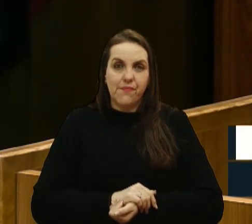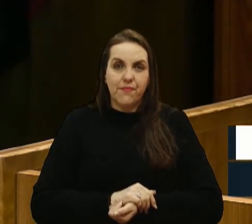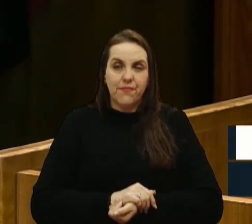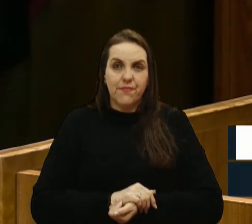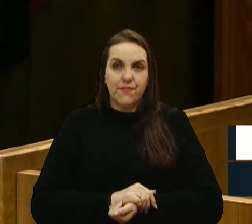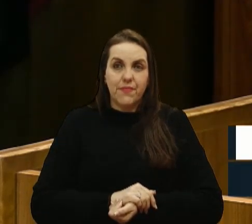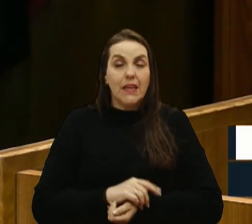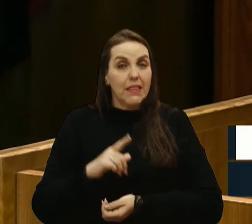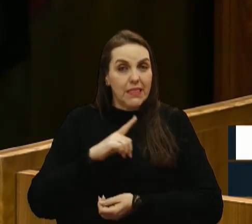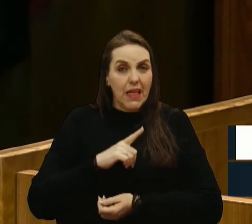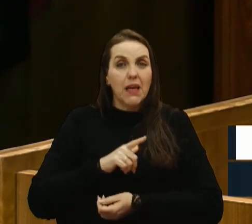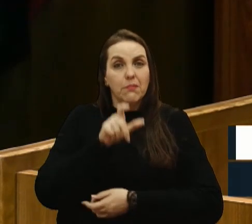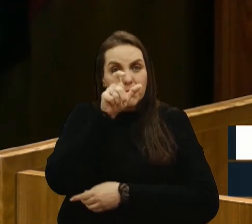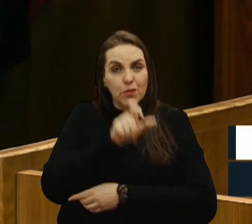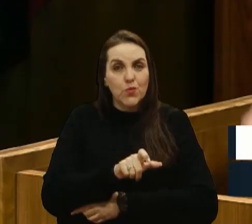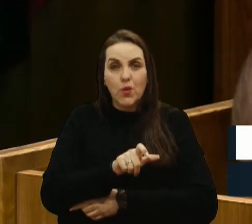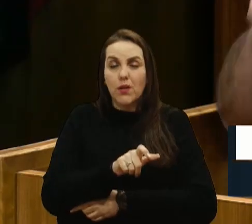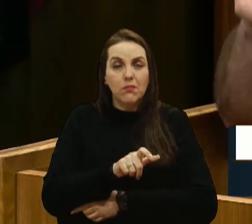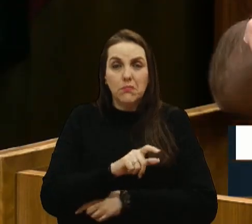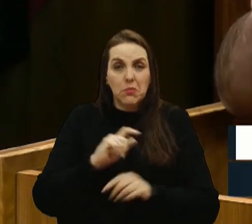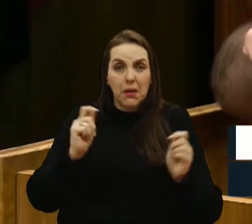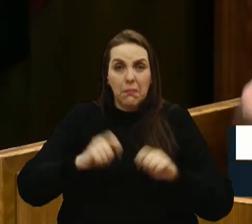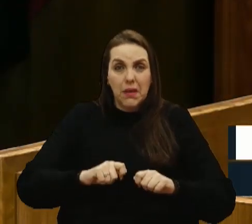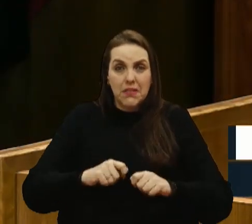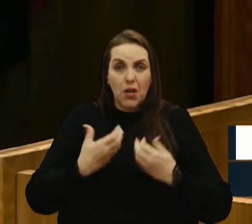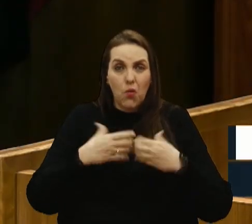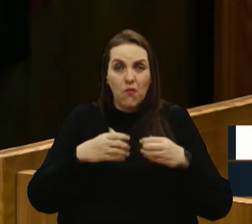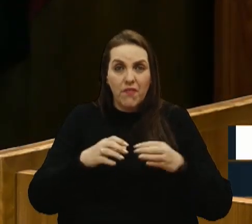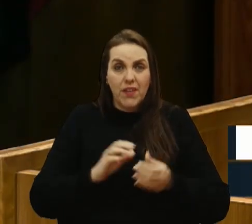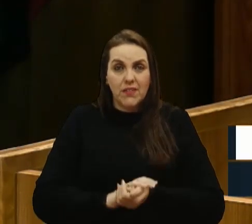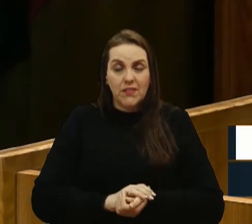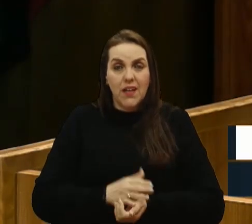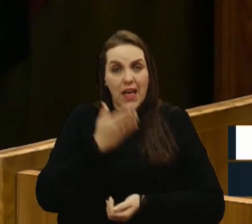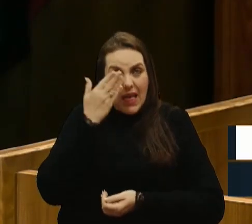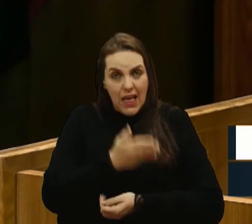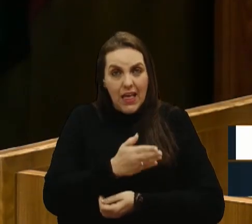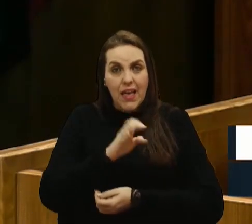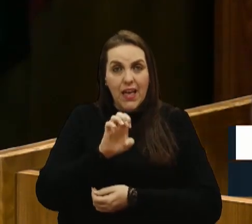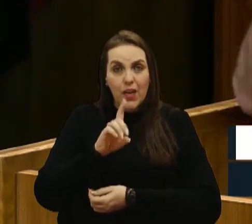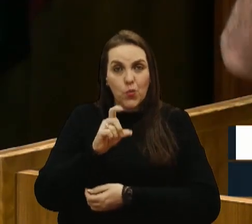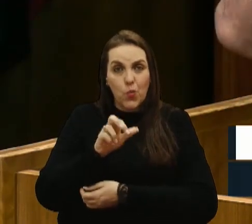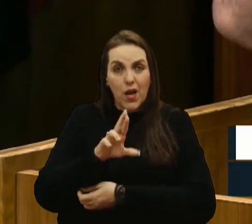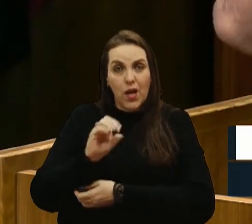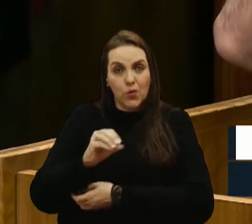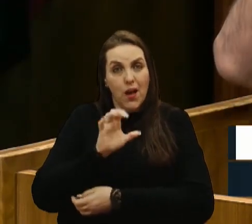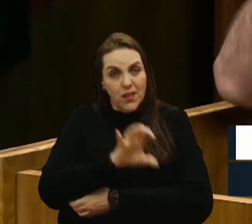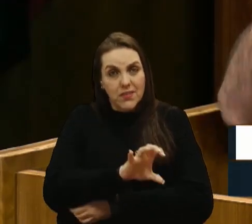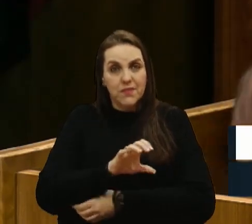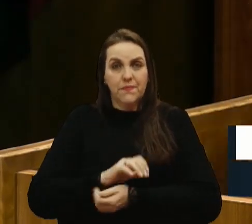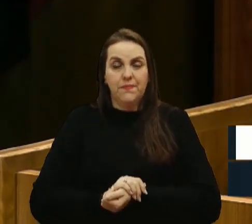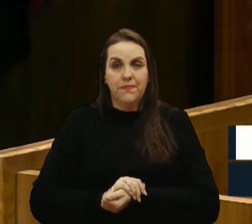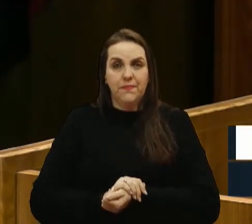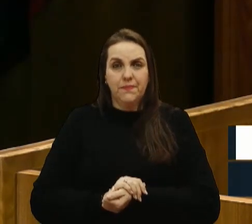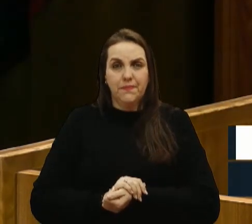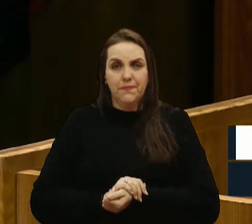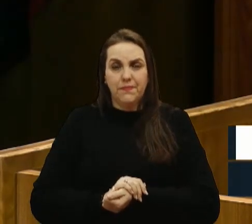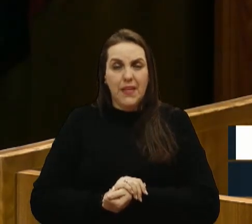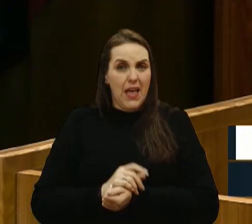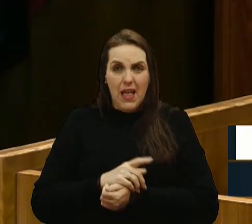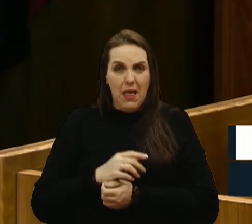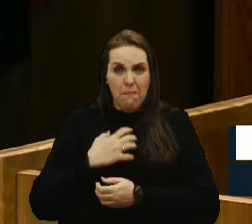Tem indivíduos que não têm condições de viver em sociedade. E esse Eduardo é um deles. Porque ele é um senhor